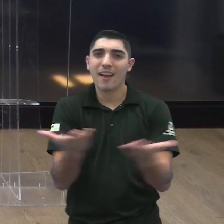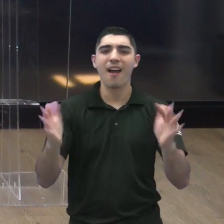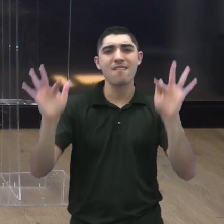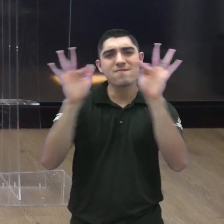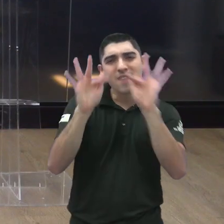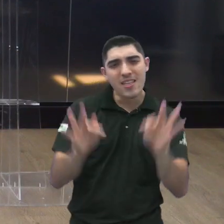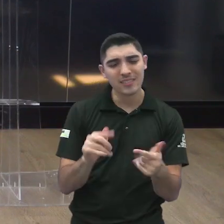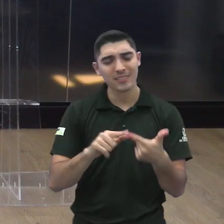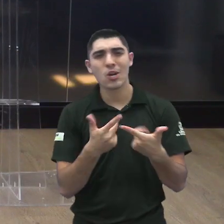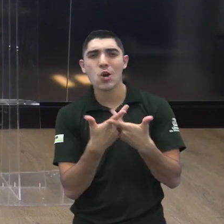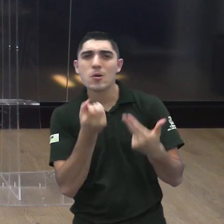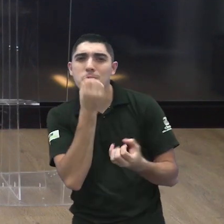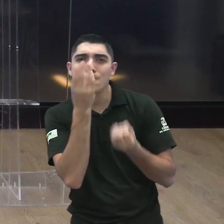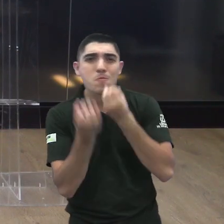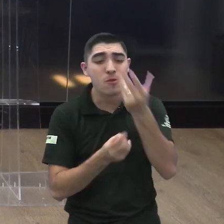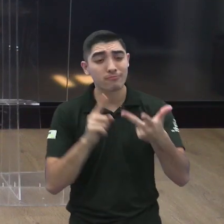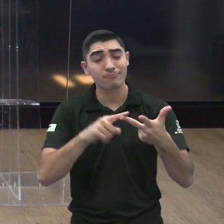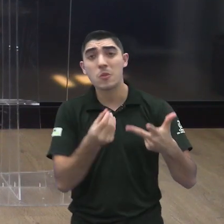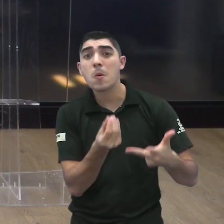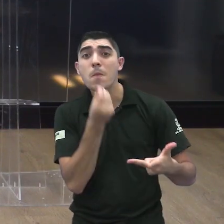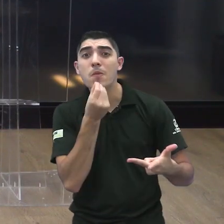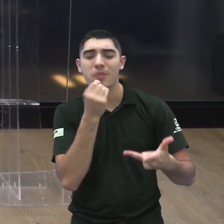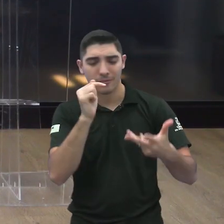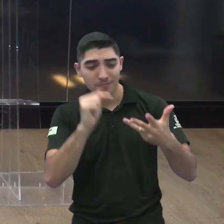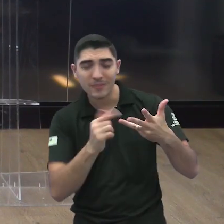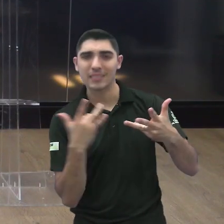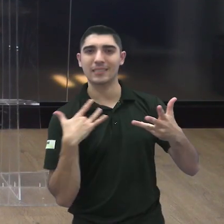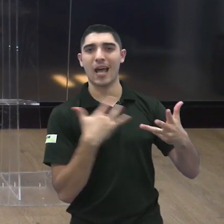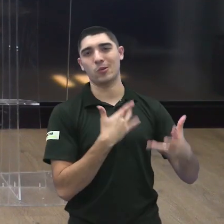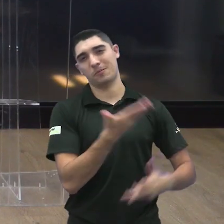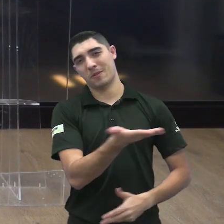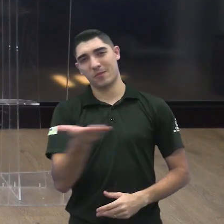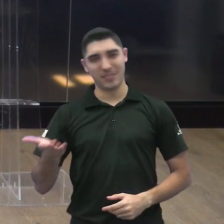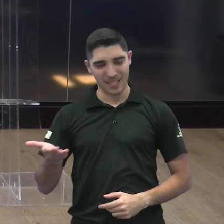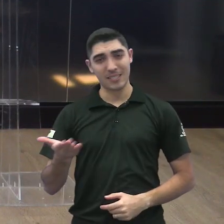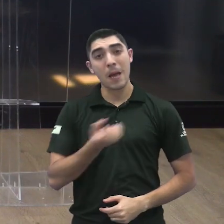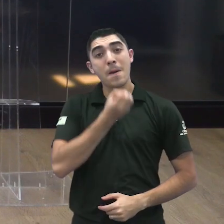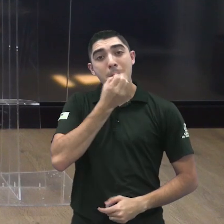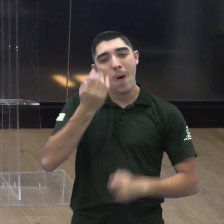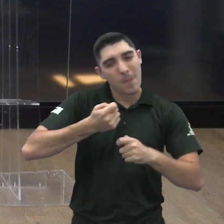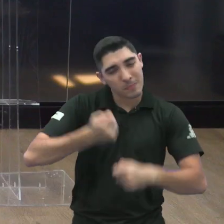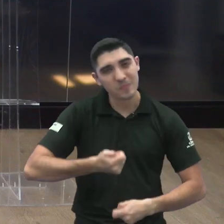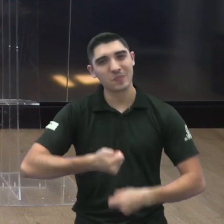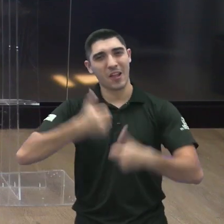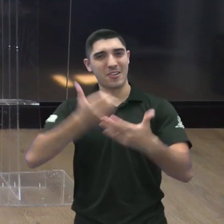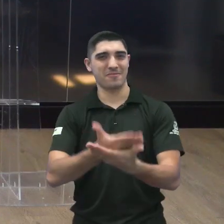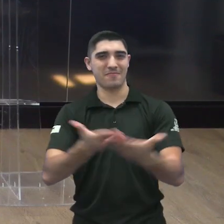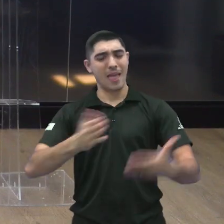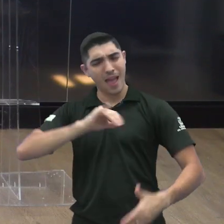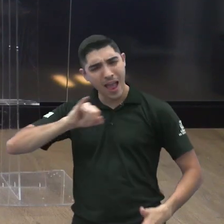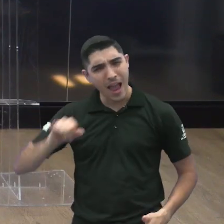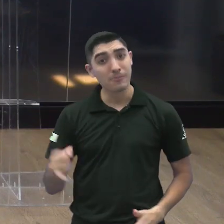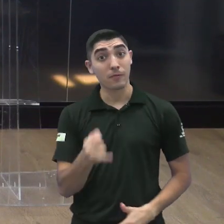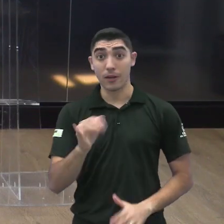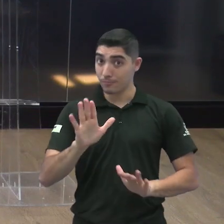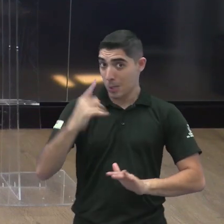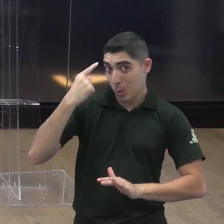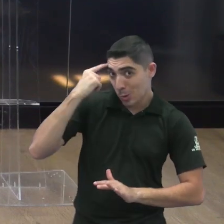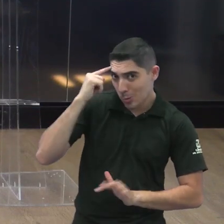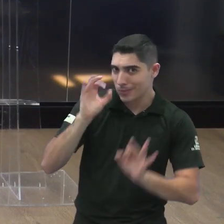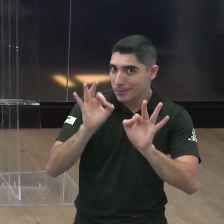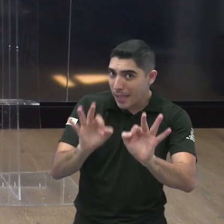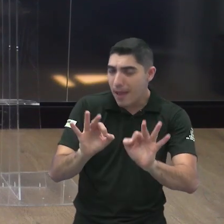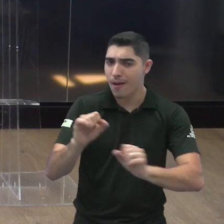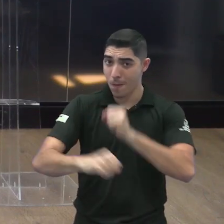próspero, feliz, repleto de boas notícias, muitas oportunidades e saúde para todos. Uma ótima virada de ano para